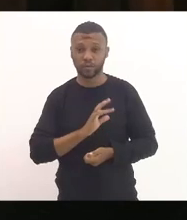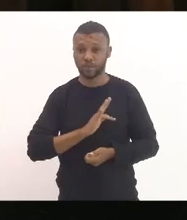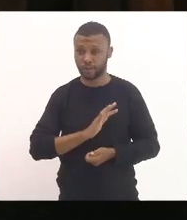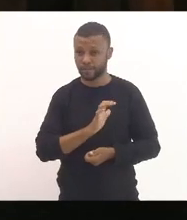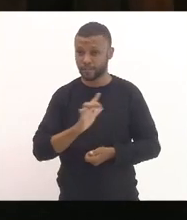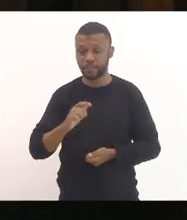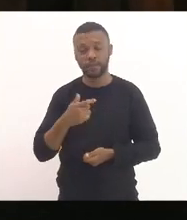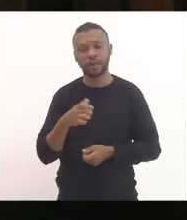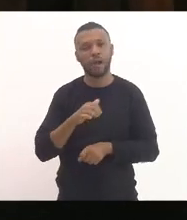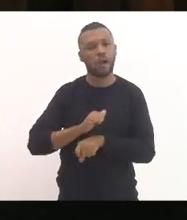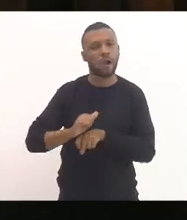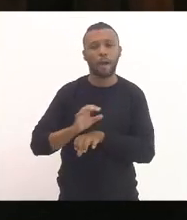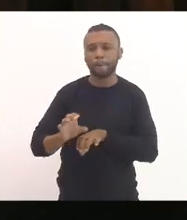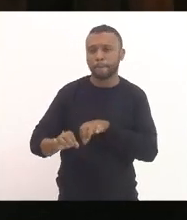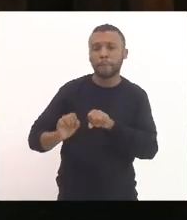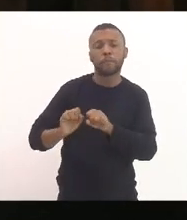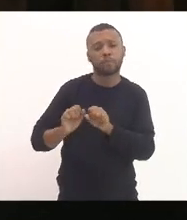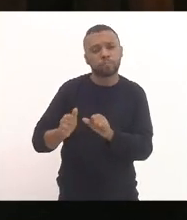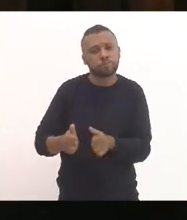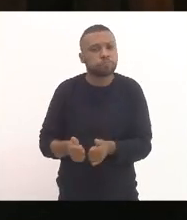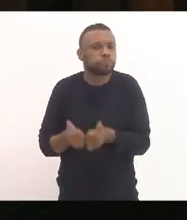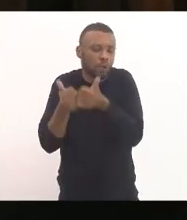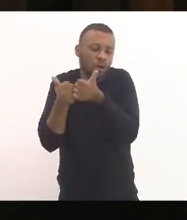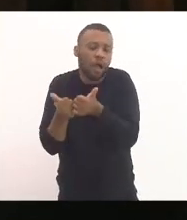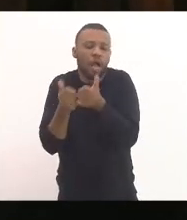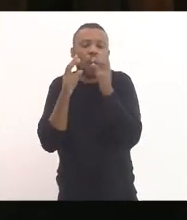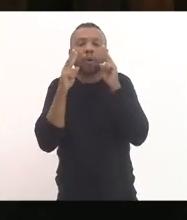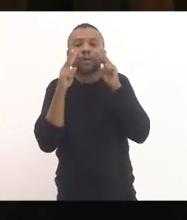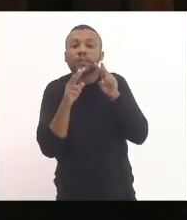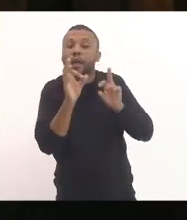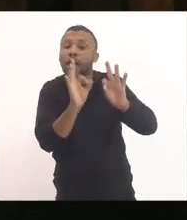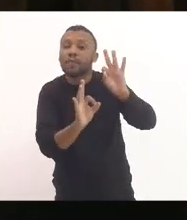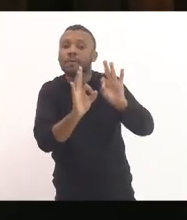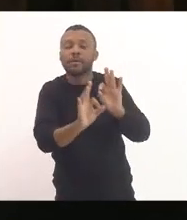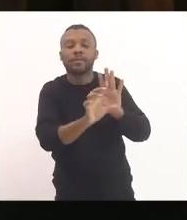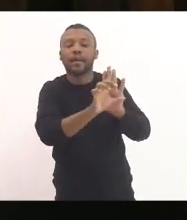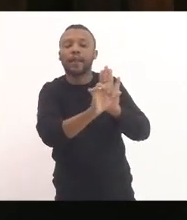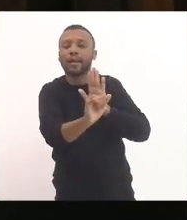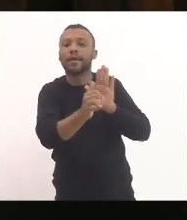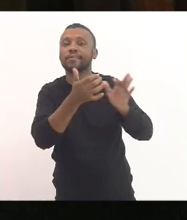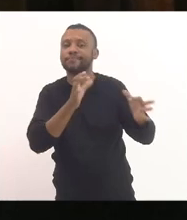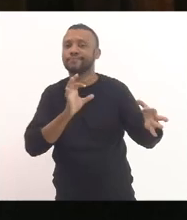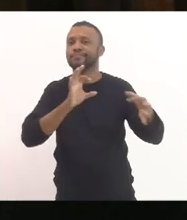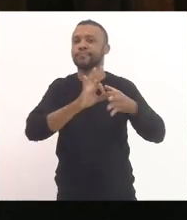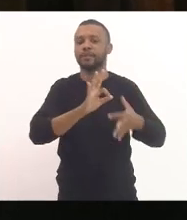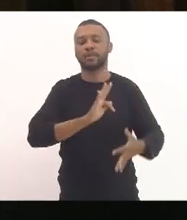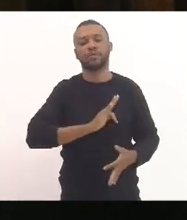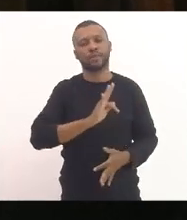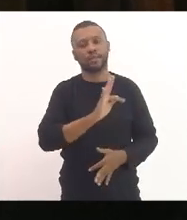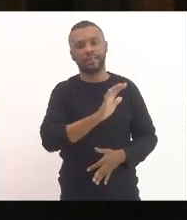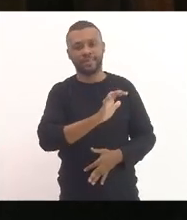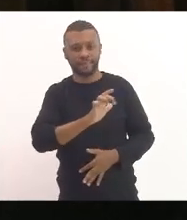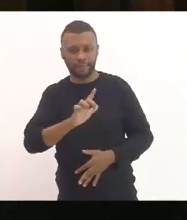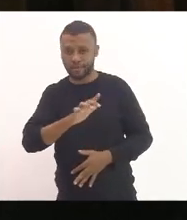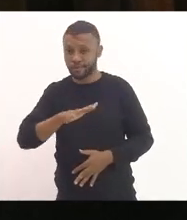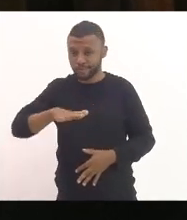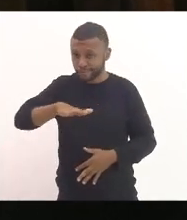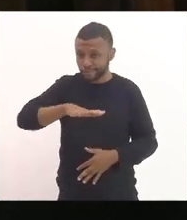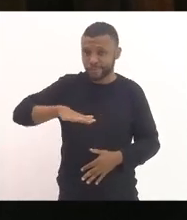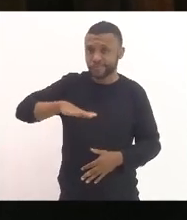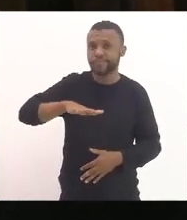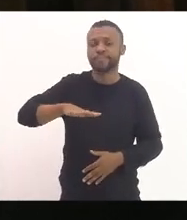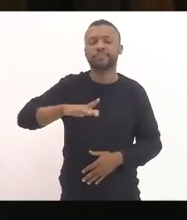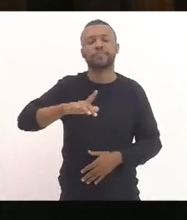buscar melhores condições contudo considerando que a elaboração da lei orgânica que ocorreu no ano da Polícia Civil